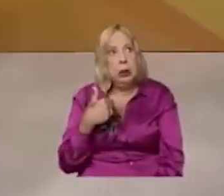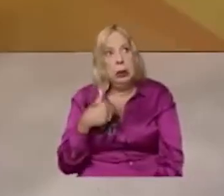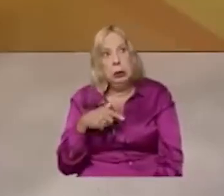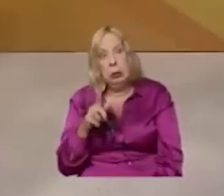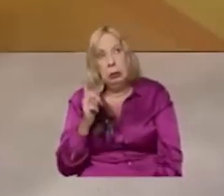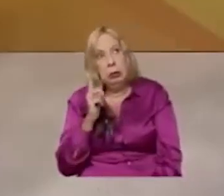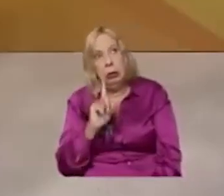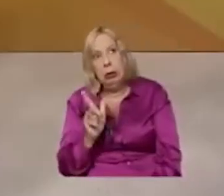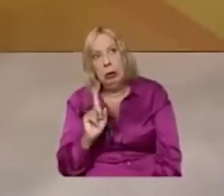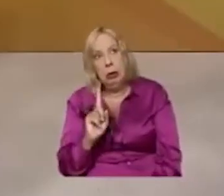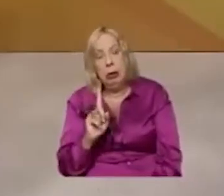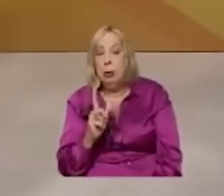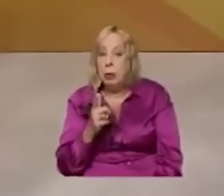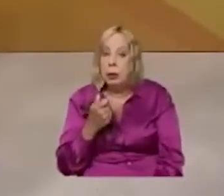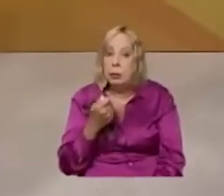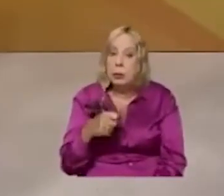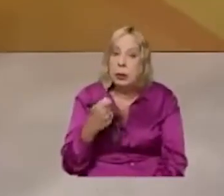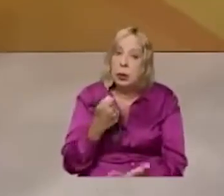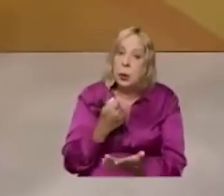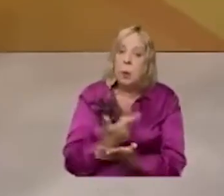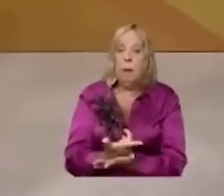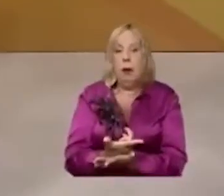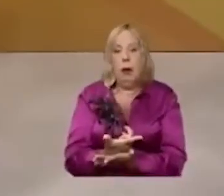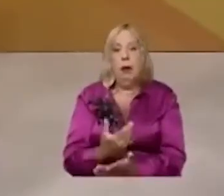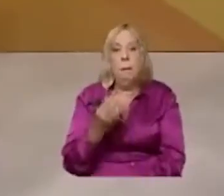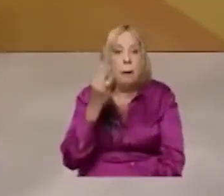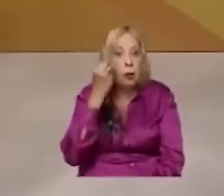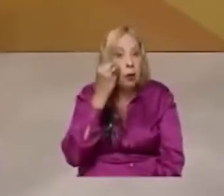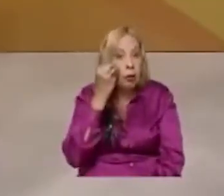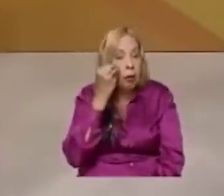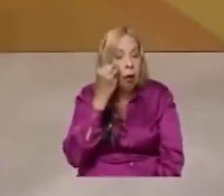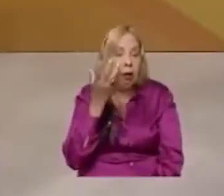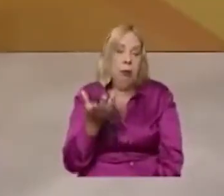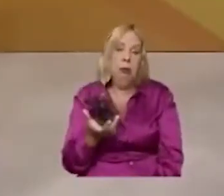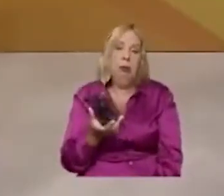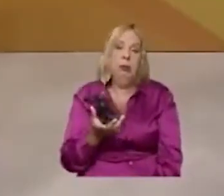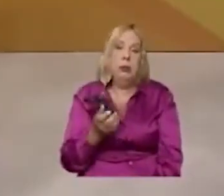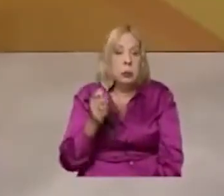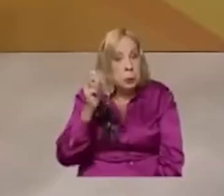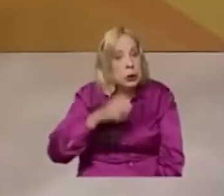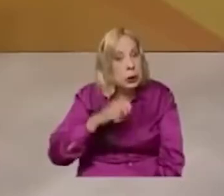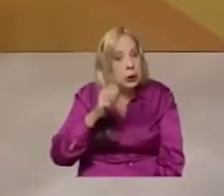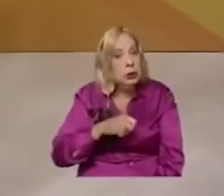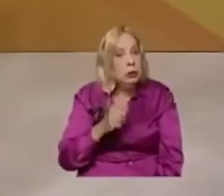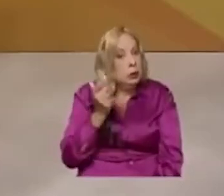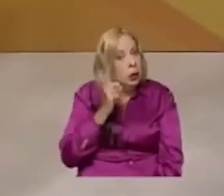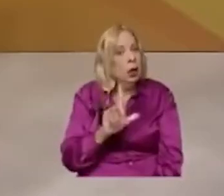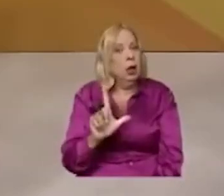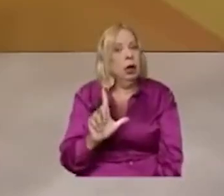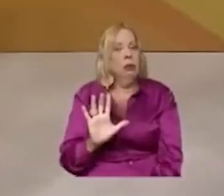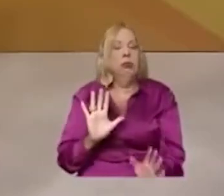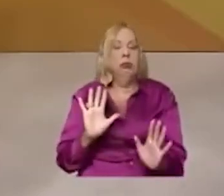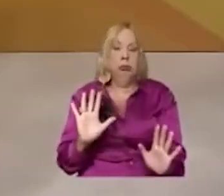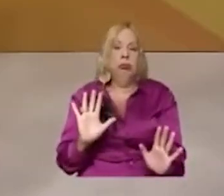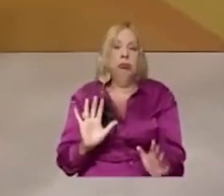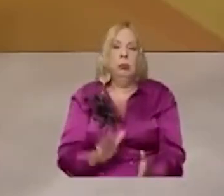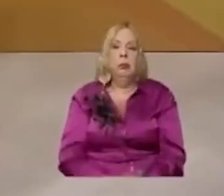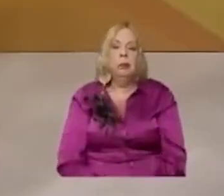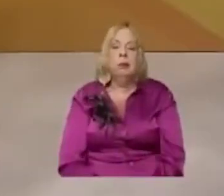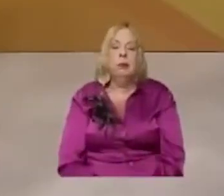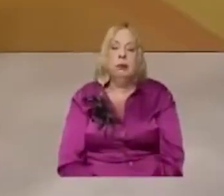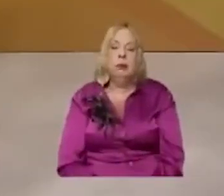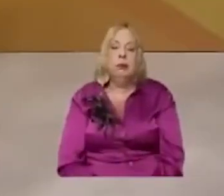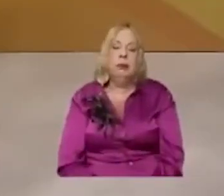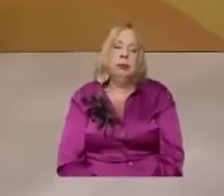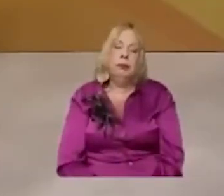eu poderia... Então, assim, gente, tem que adquirir essa oportunidade que você tem pra você ganhar, né? Só adquirindo. Tem um QR Code